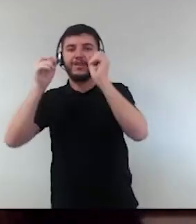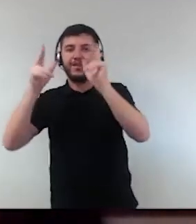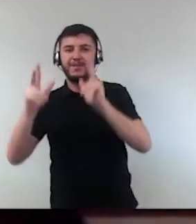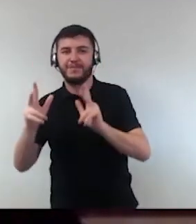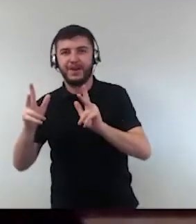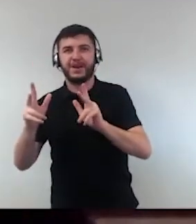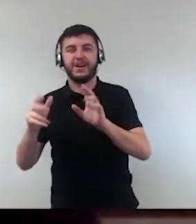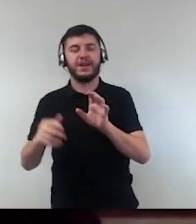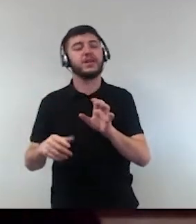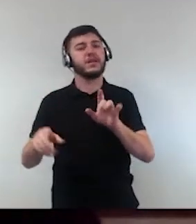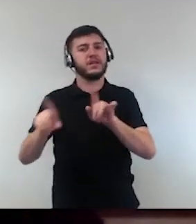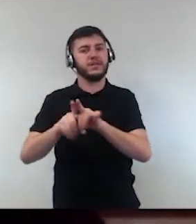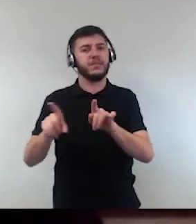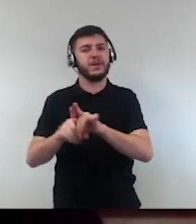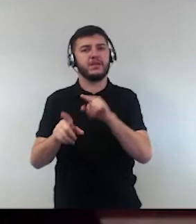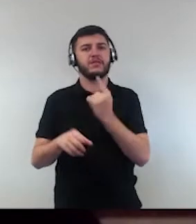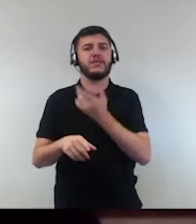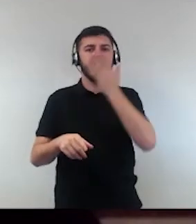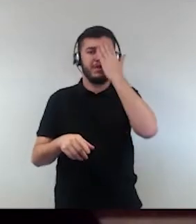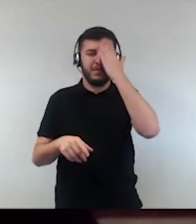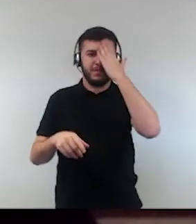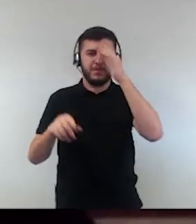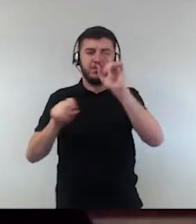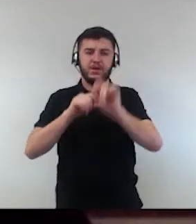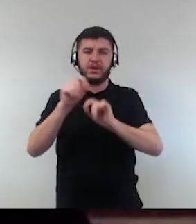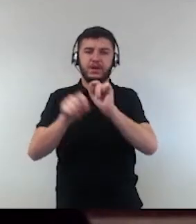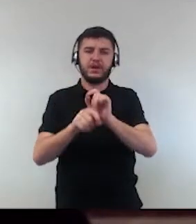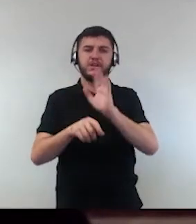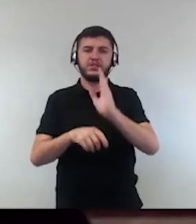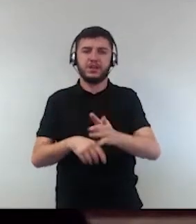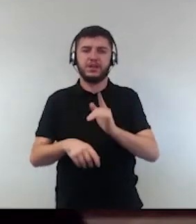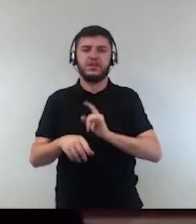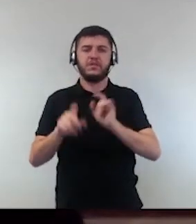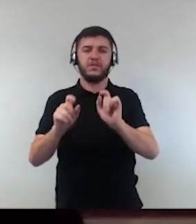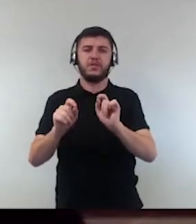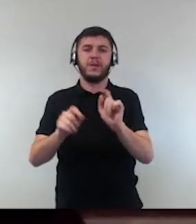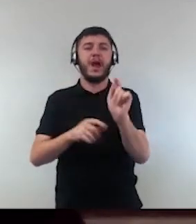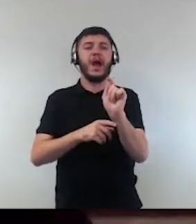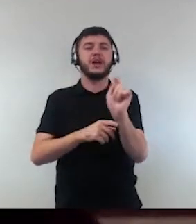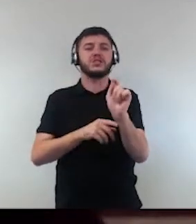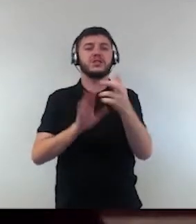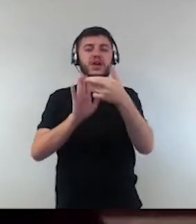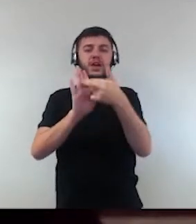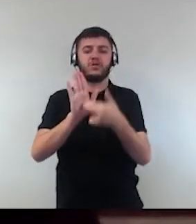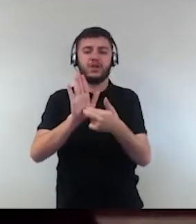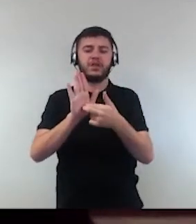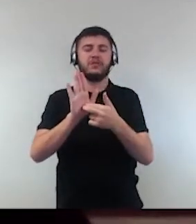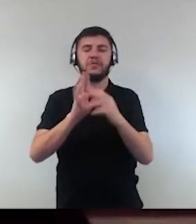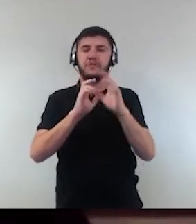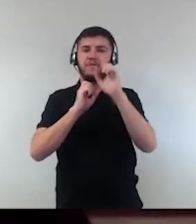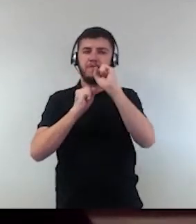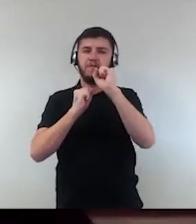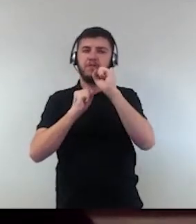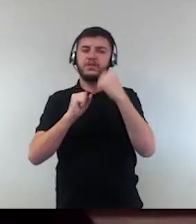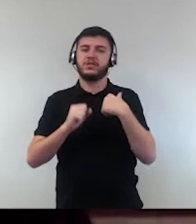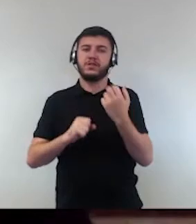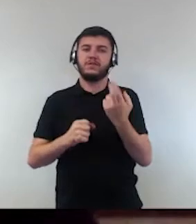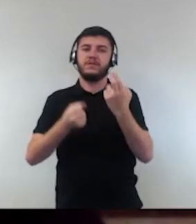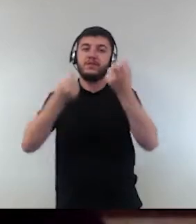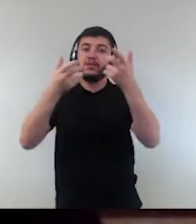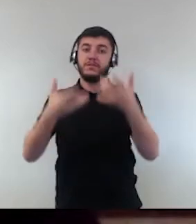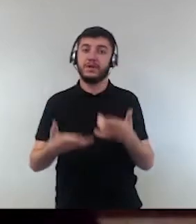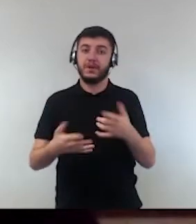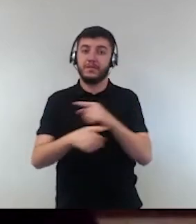foi sanada no momento que a gente tem também uma agência reguladora forte, e aí eu posso falar com